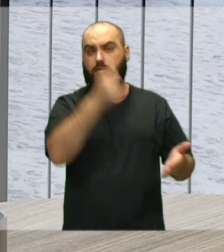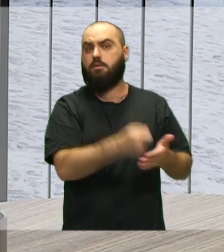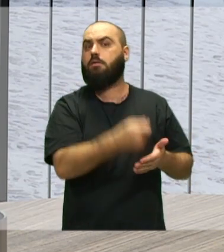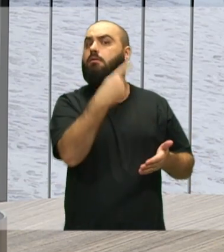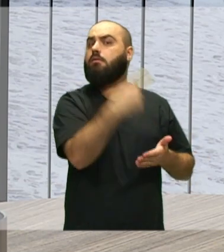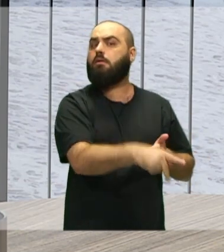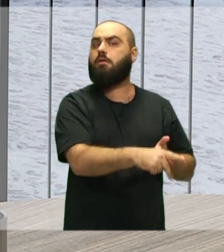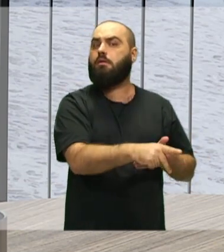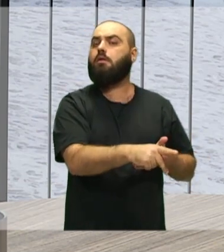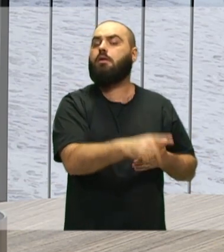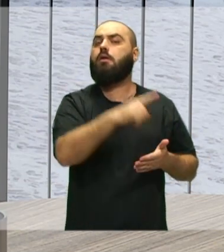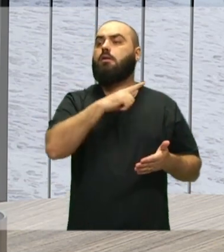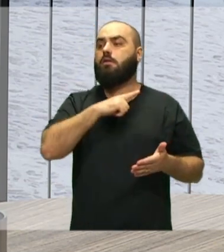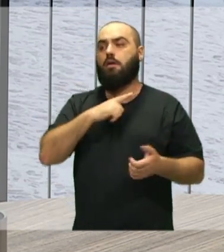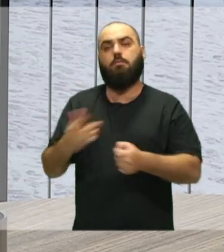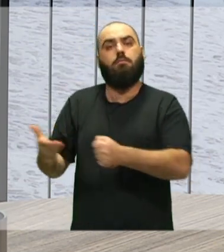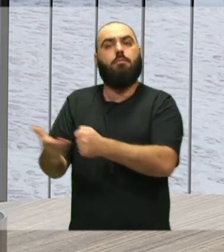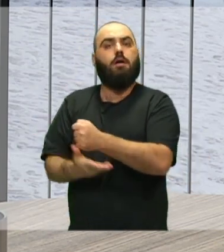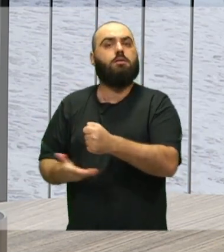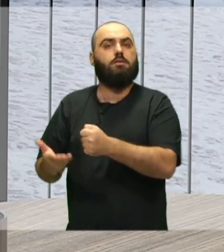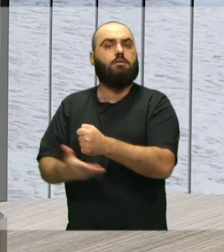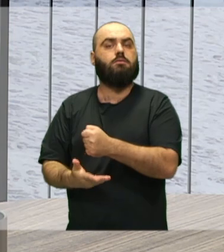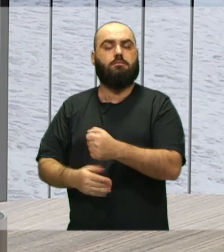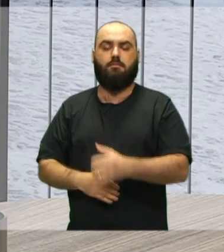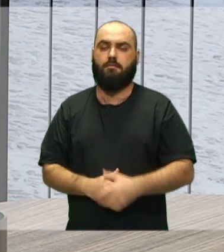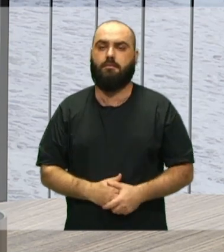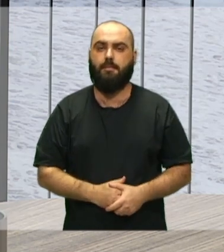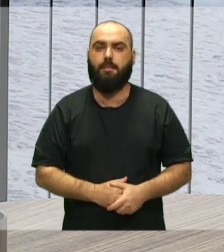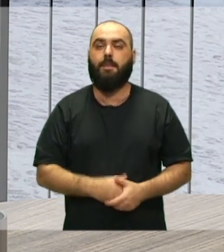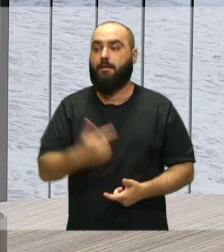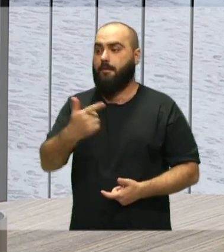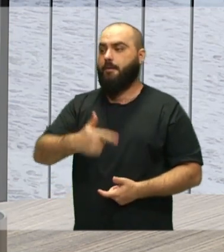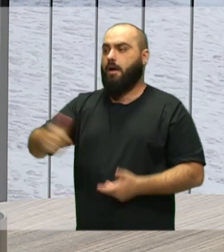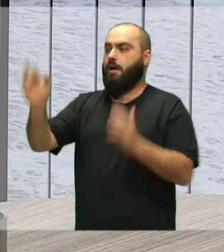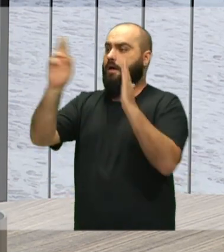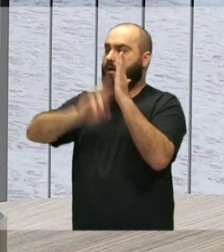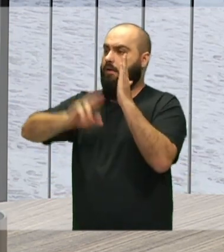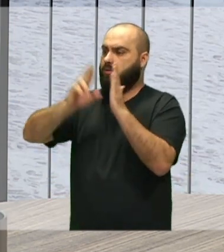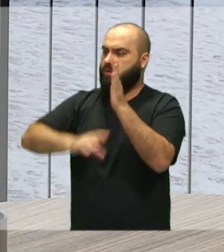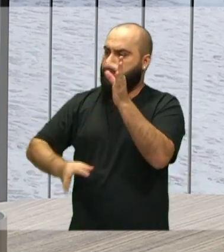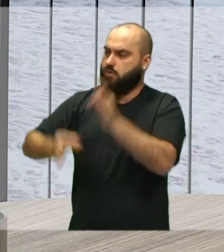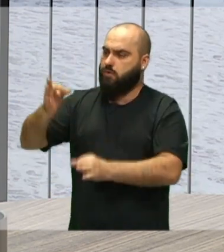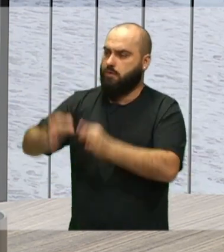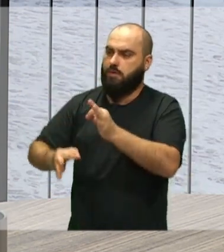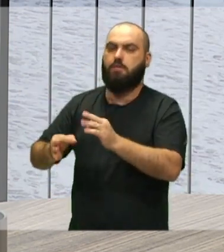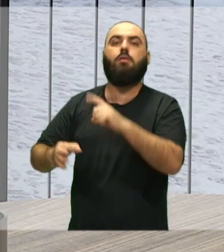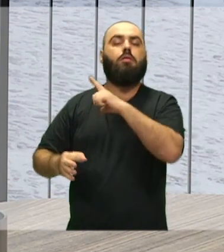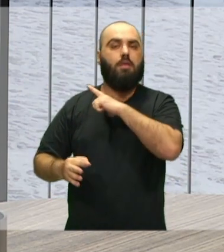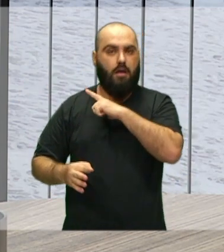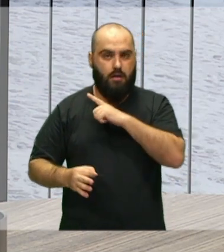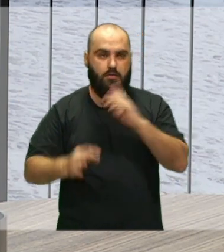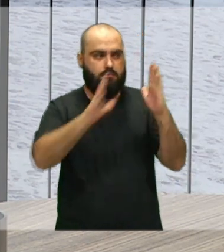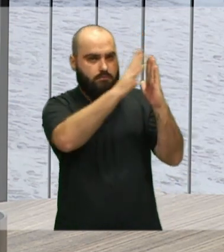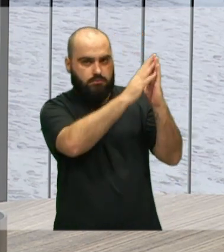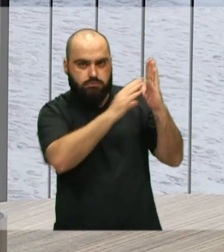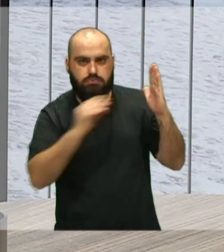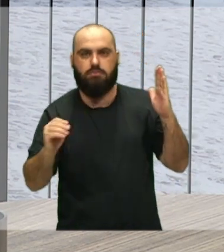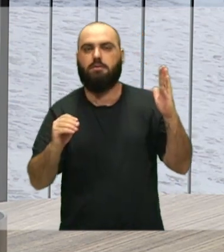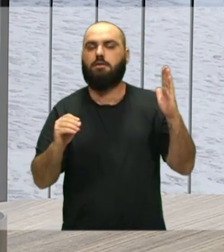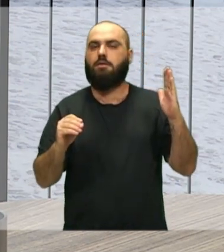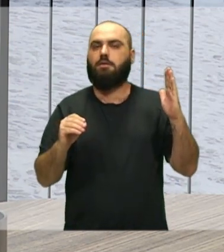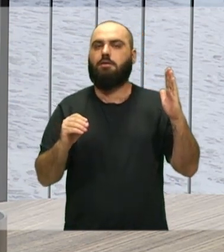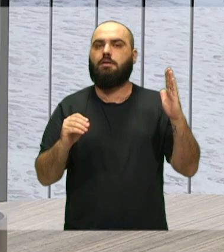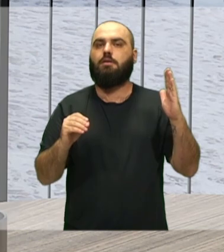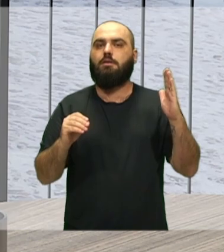base num princípio. A gente vai fazer um parecer jurídico, está fundamentado num princípio. Então, o princípio, muitas das